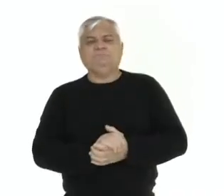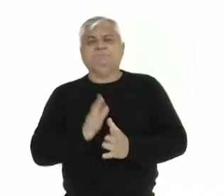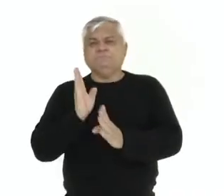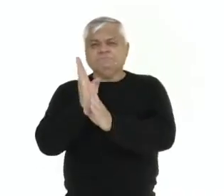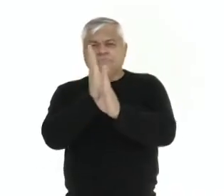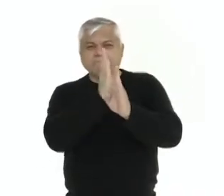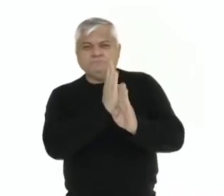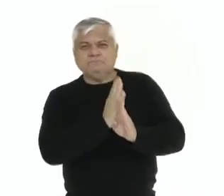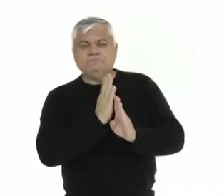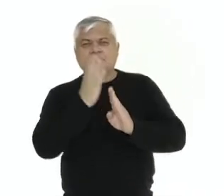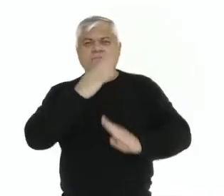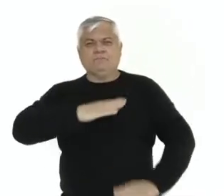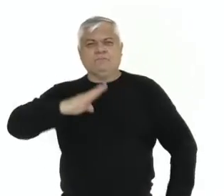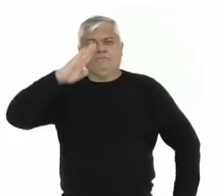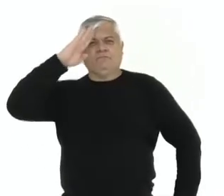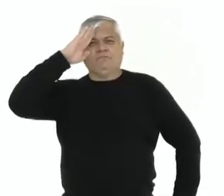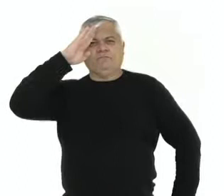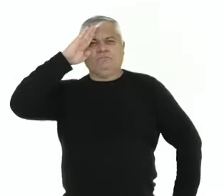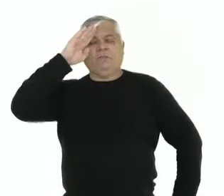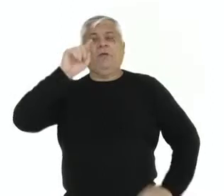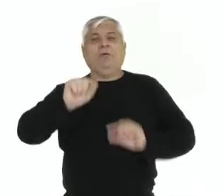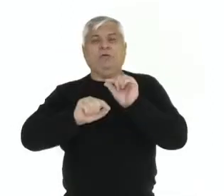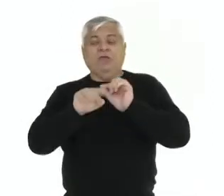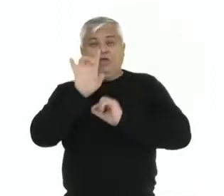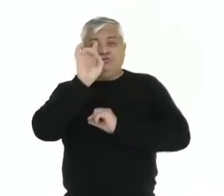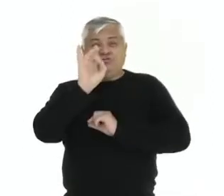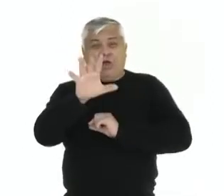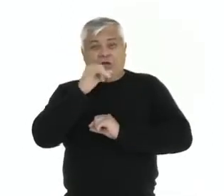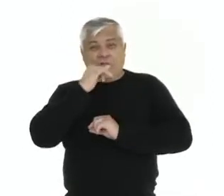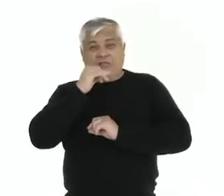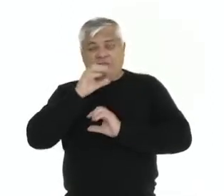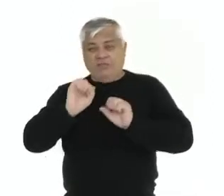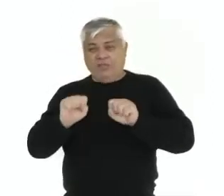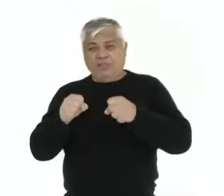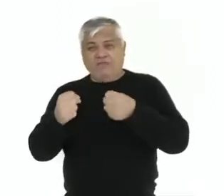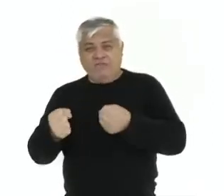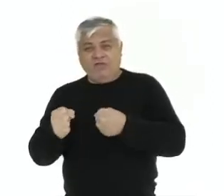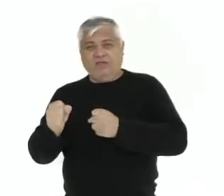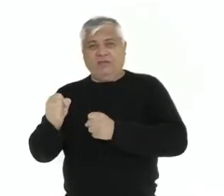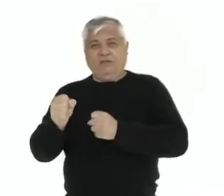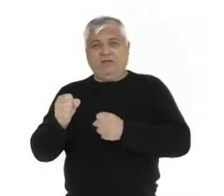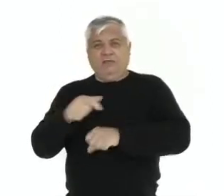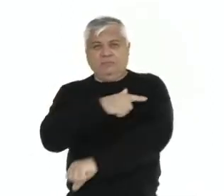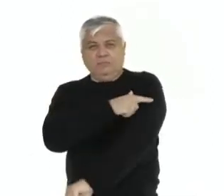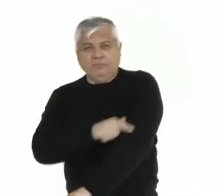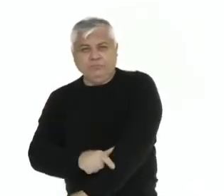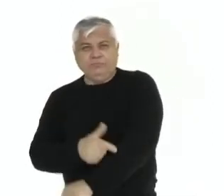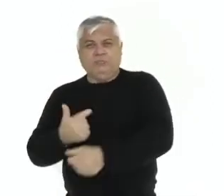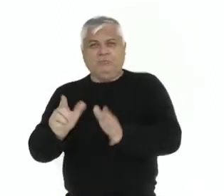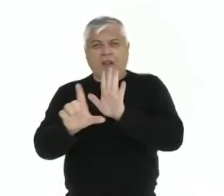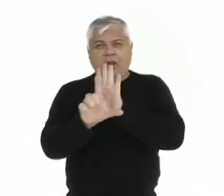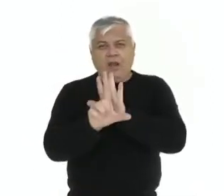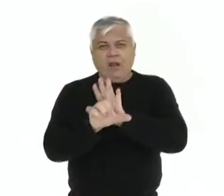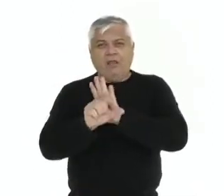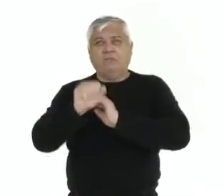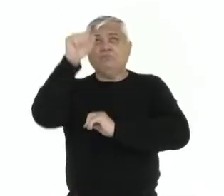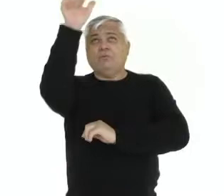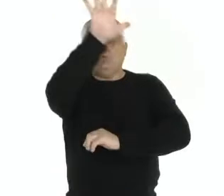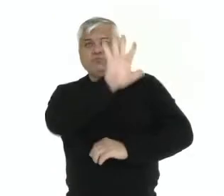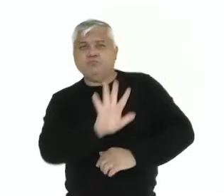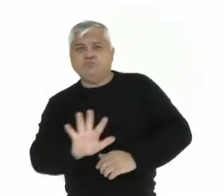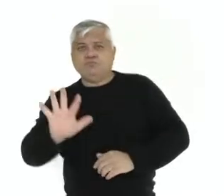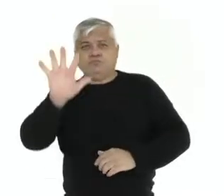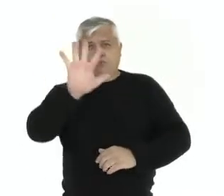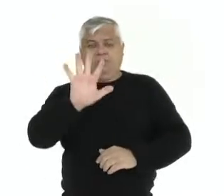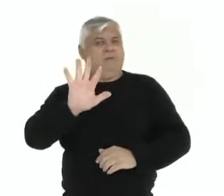identificar que o Exército ele não atua somente na defesa da ordem e da legalidade em todo o território